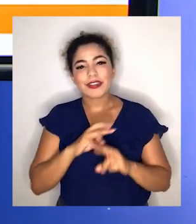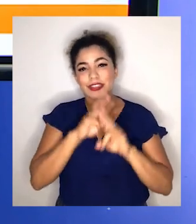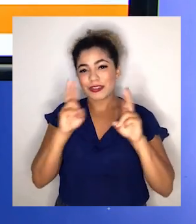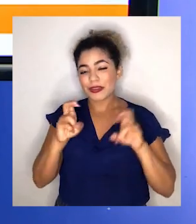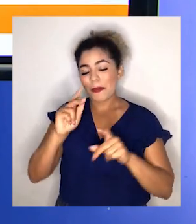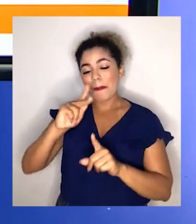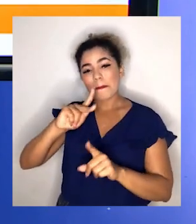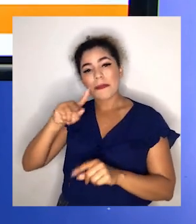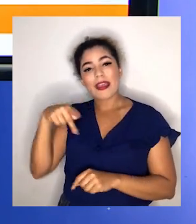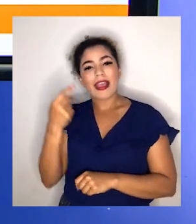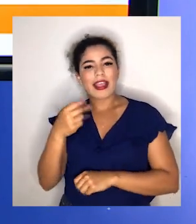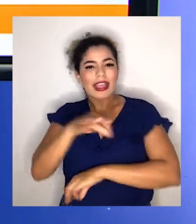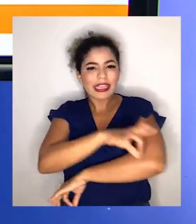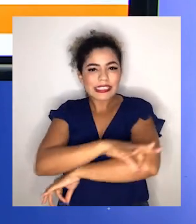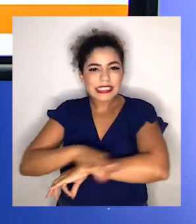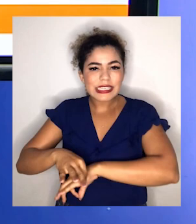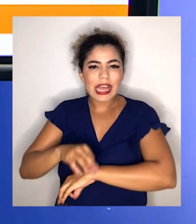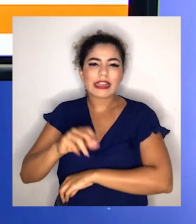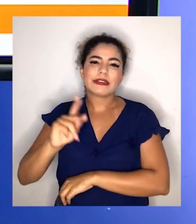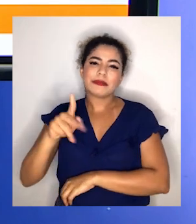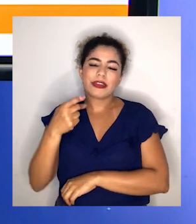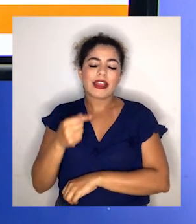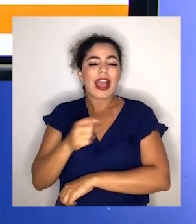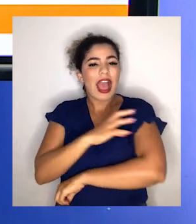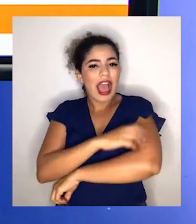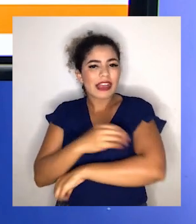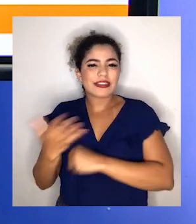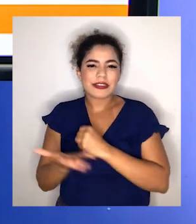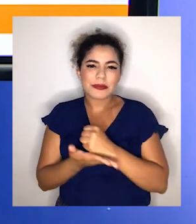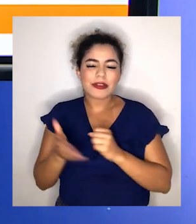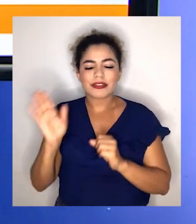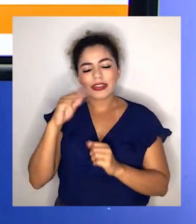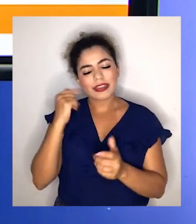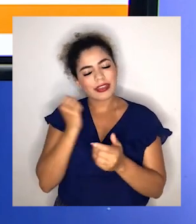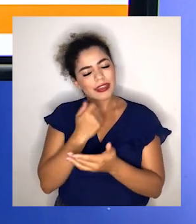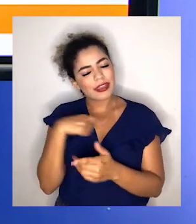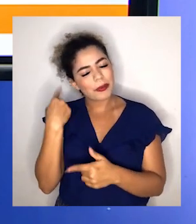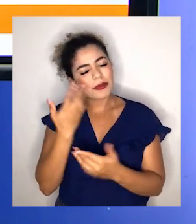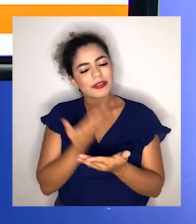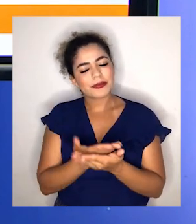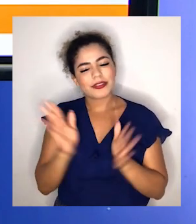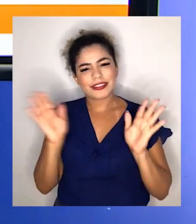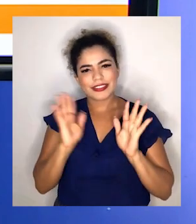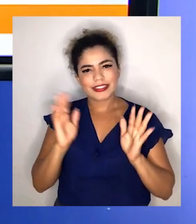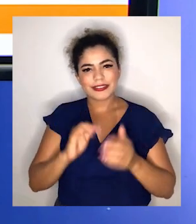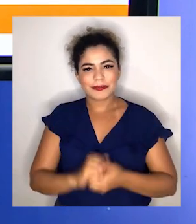aula sobre pH, escala de pH, ácidos e bases. Até uma próxima aula.